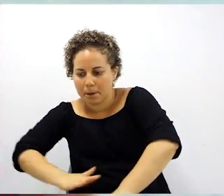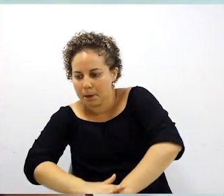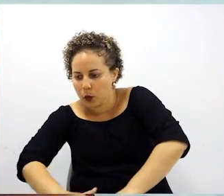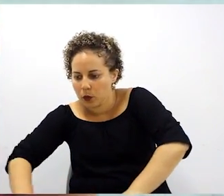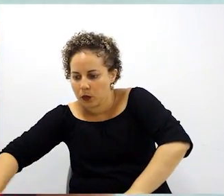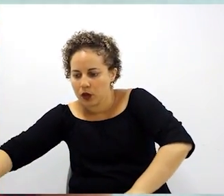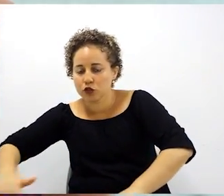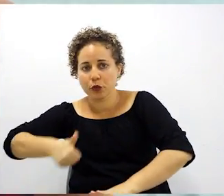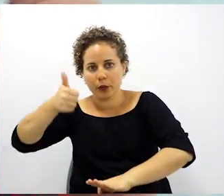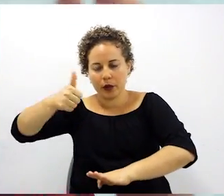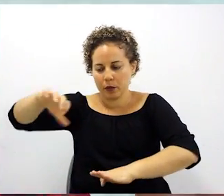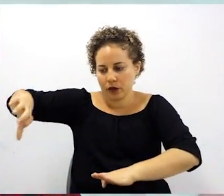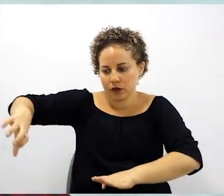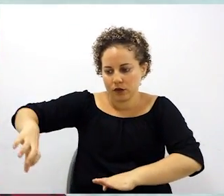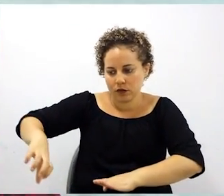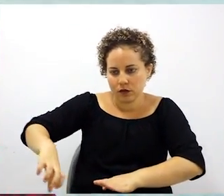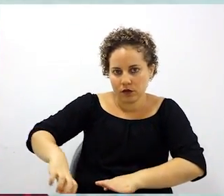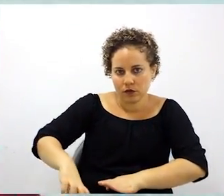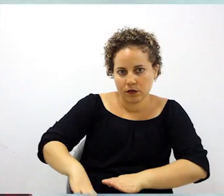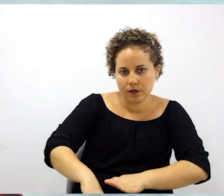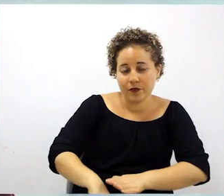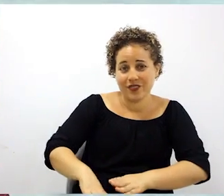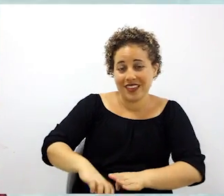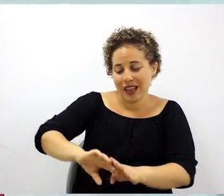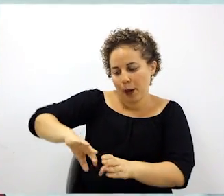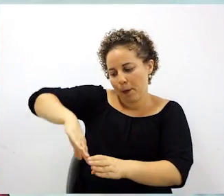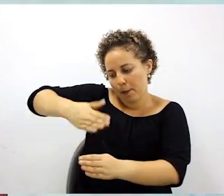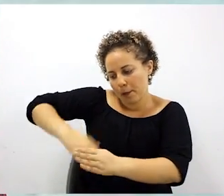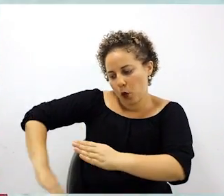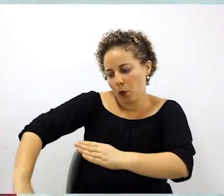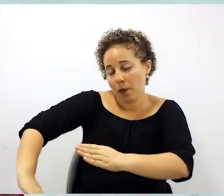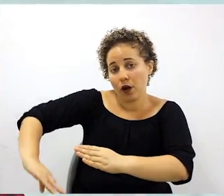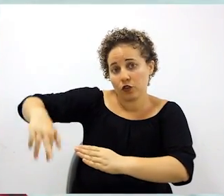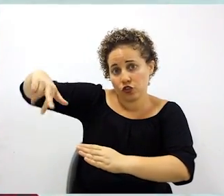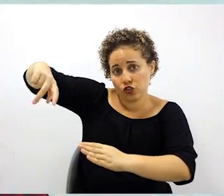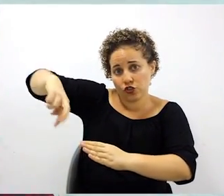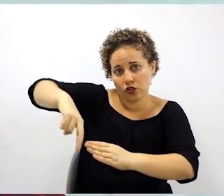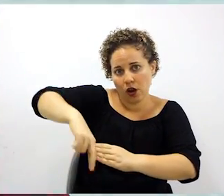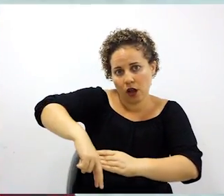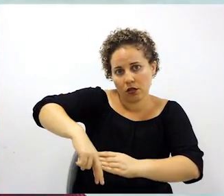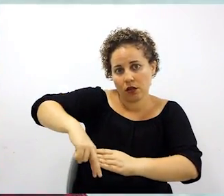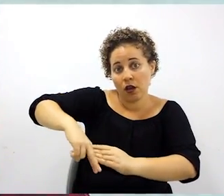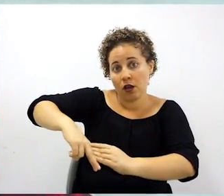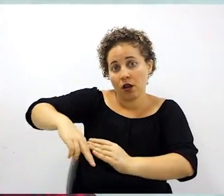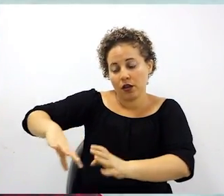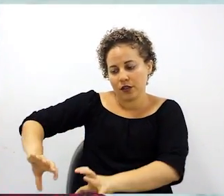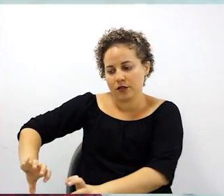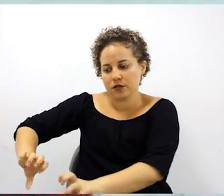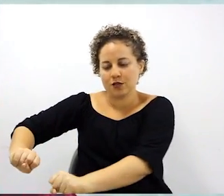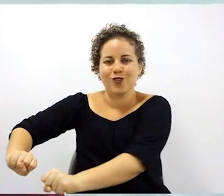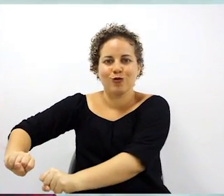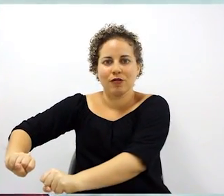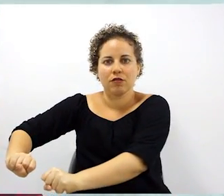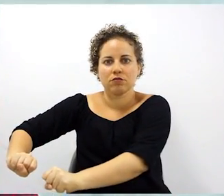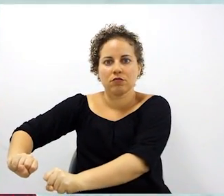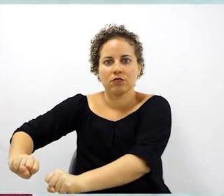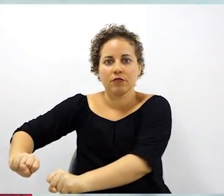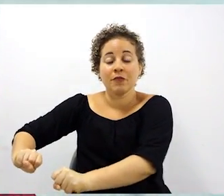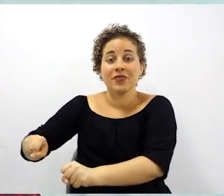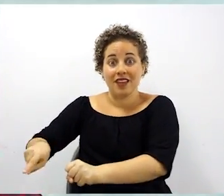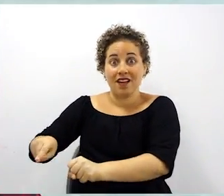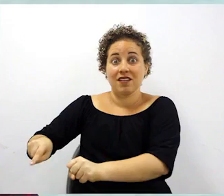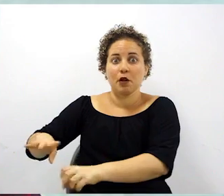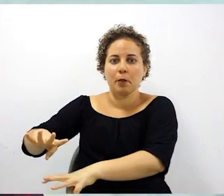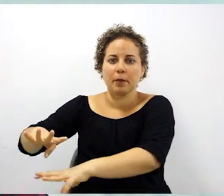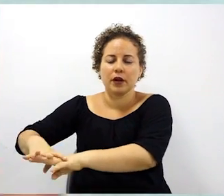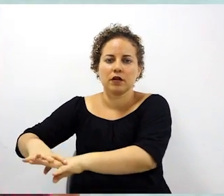primeiro corrimão passa uma rede, vai por baixo da escada e prende na extremidade do outro corrimão. Essa rede aí